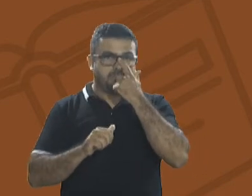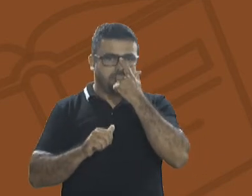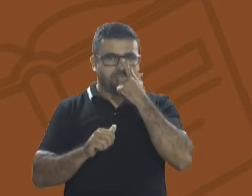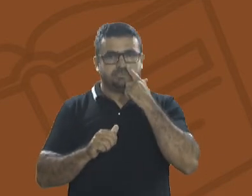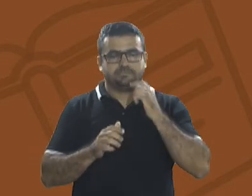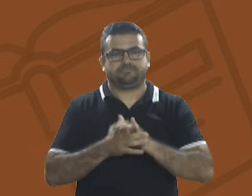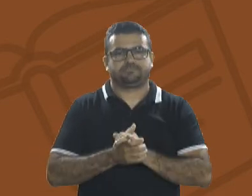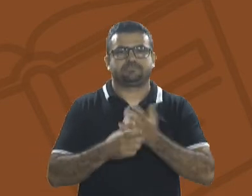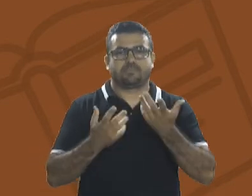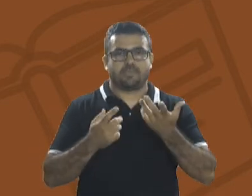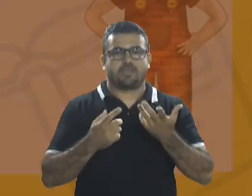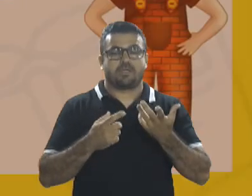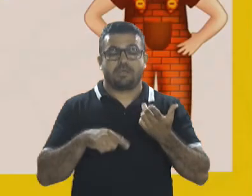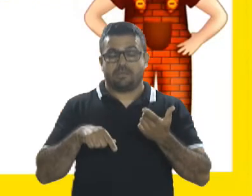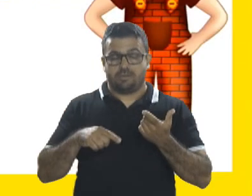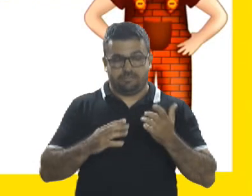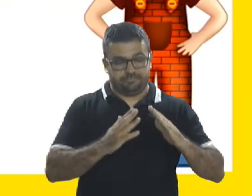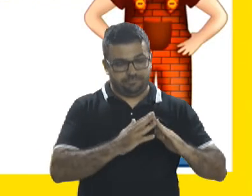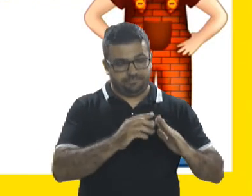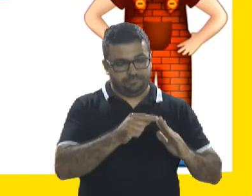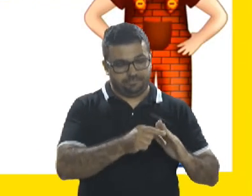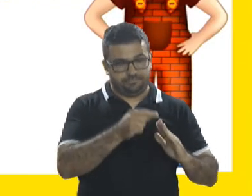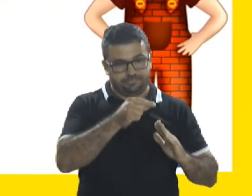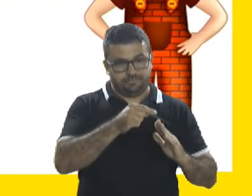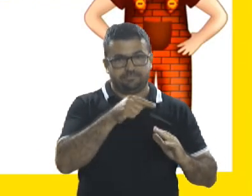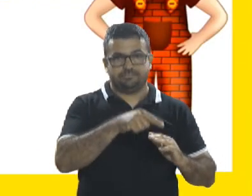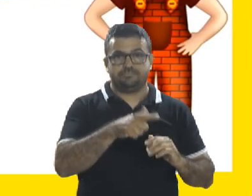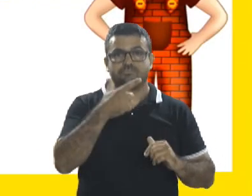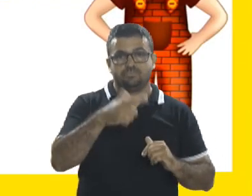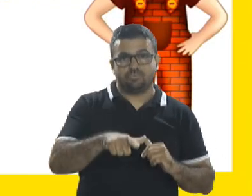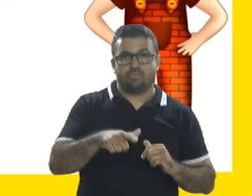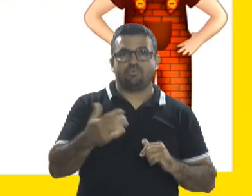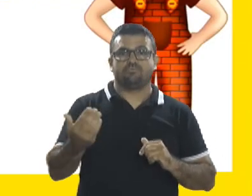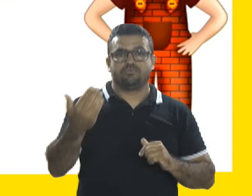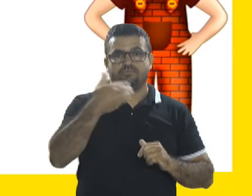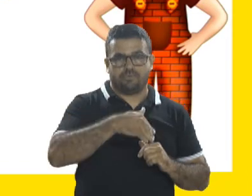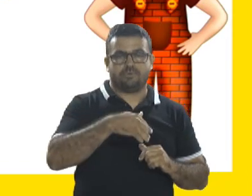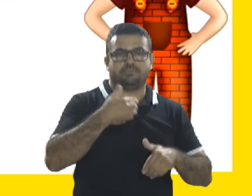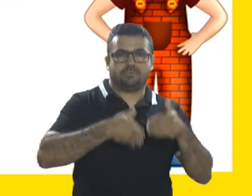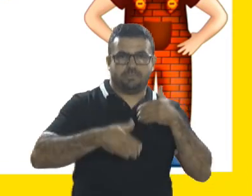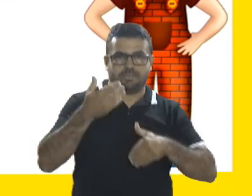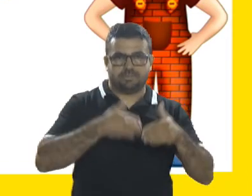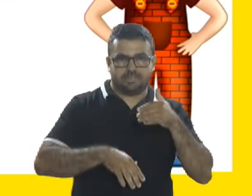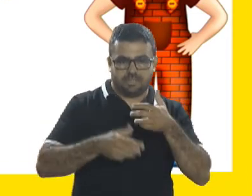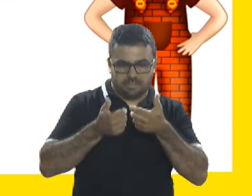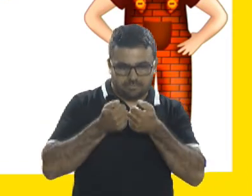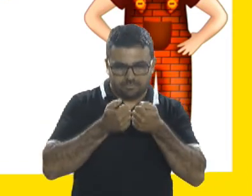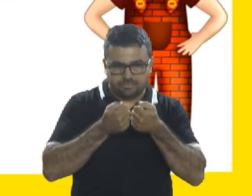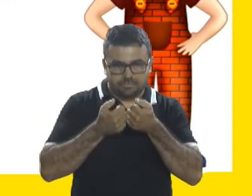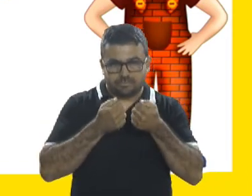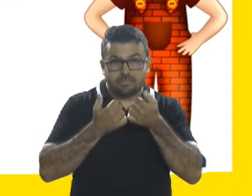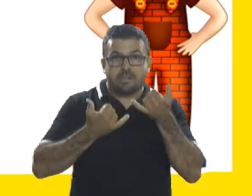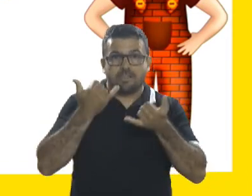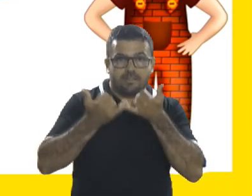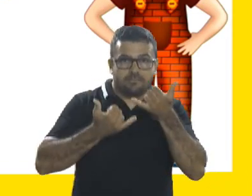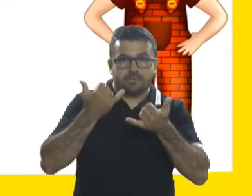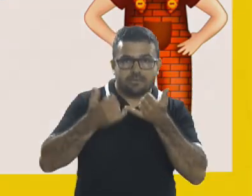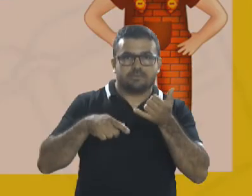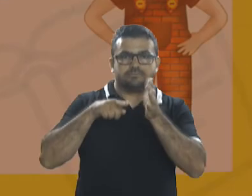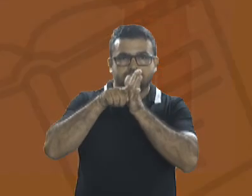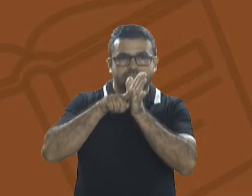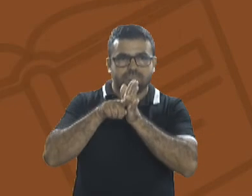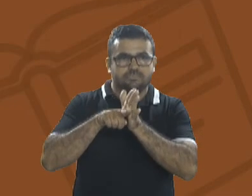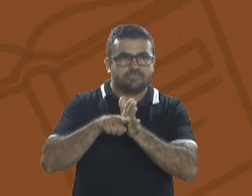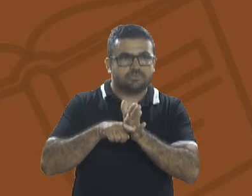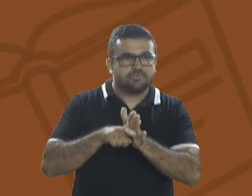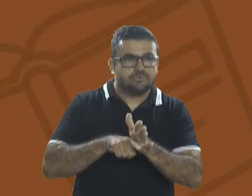ó, o chaminézinho veio de novo, né? Tá aqui participando, né? Tá com o celular aqui brincando e pesquisando.